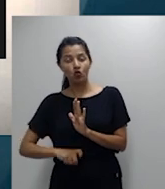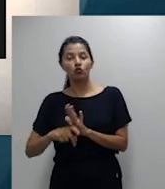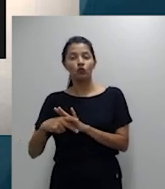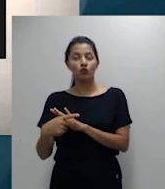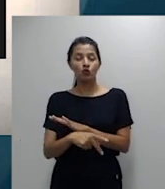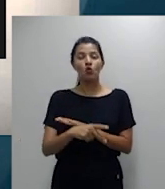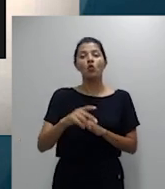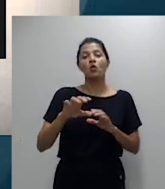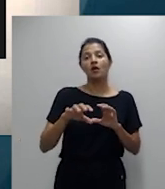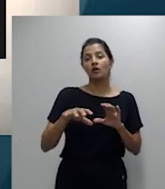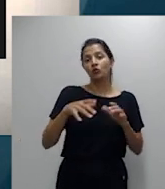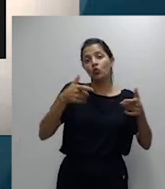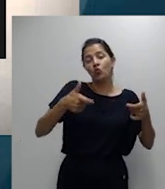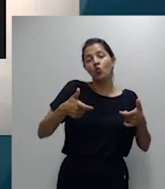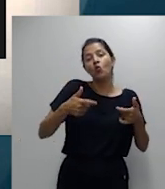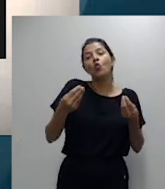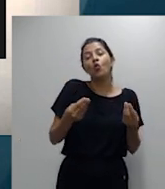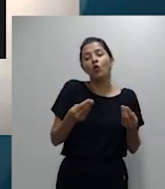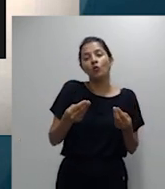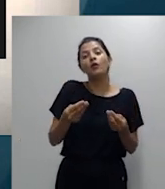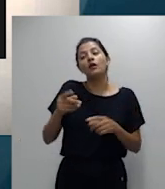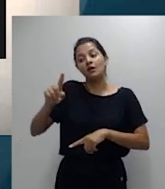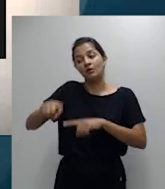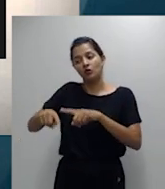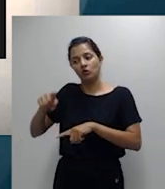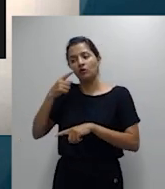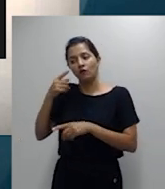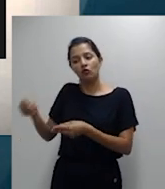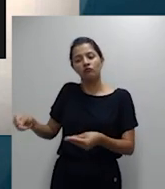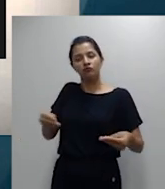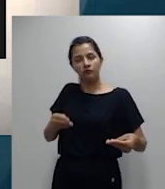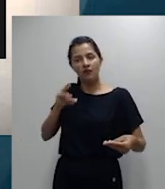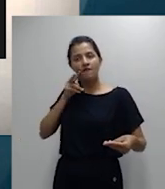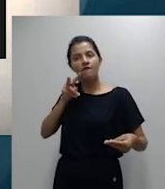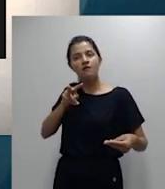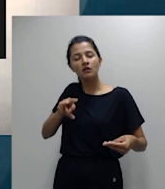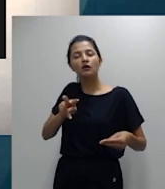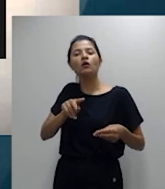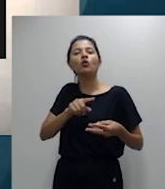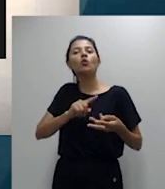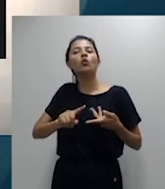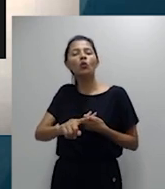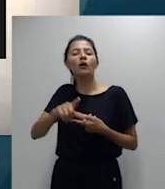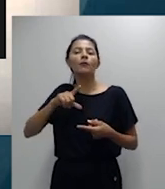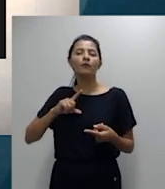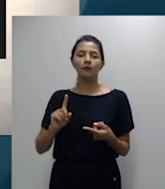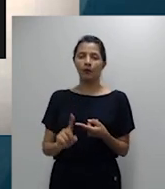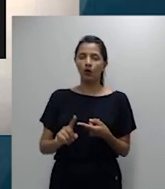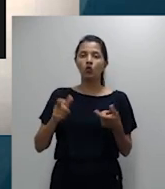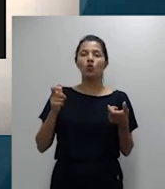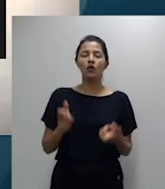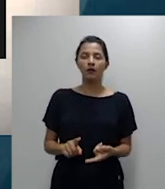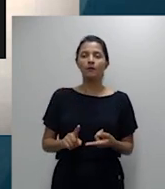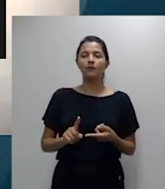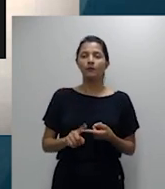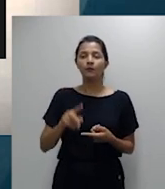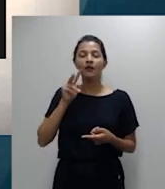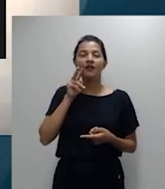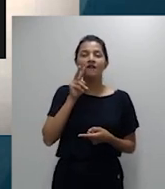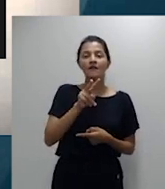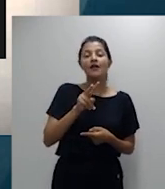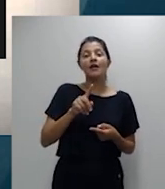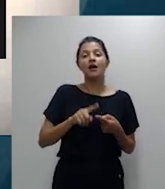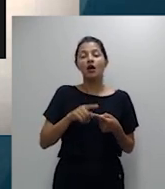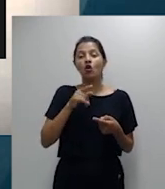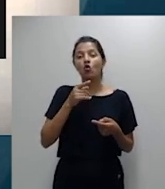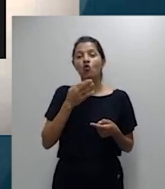Conferência aduaneira ao qual a mercadoria foi submetida quais seja canais de parametrização verde amarelo